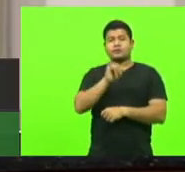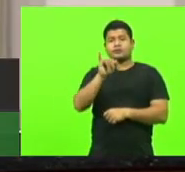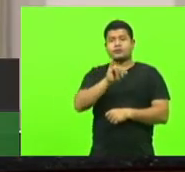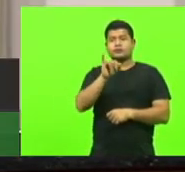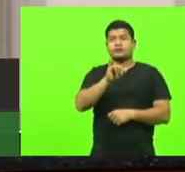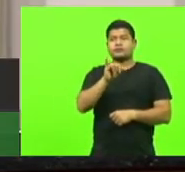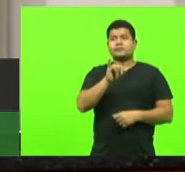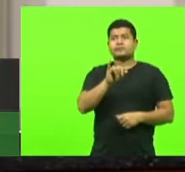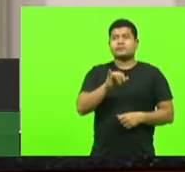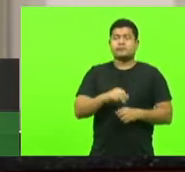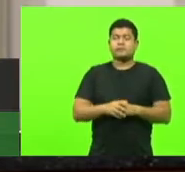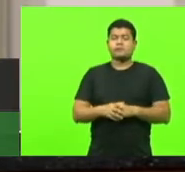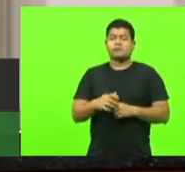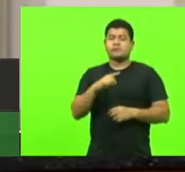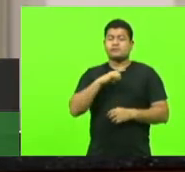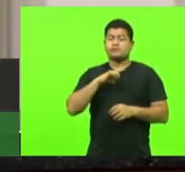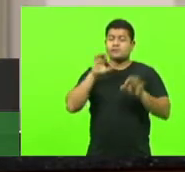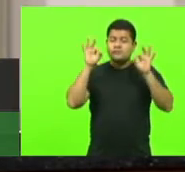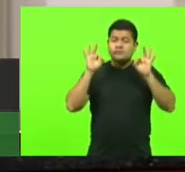temos